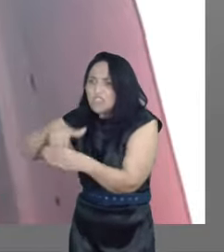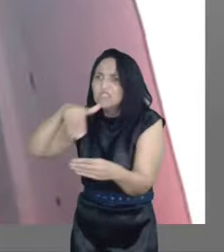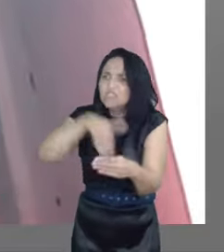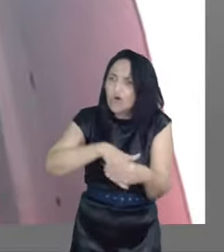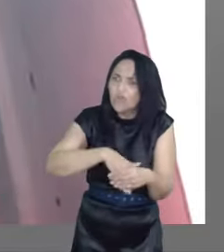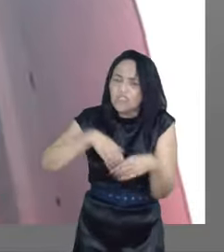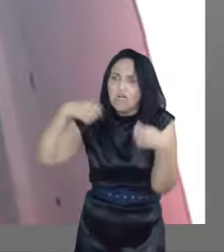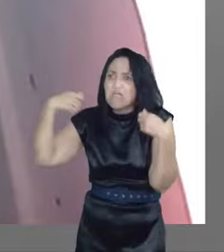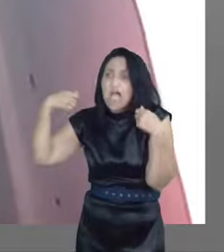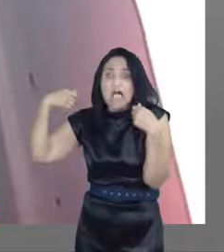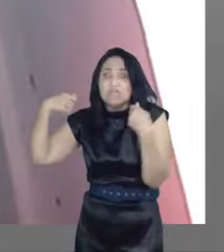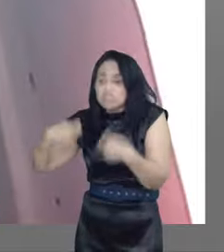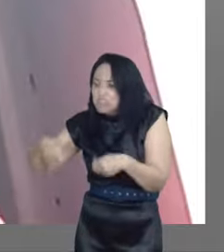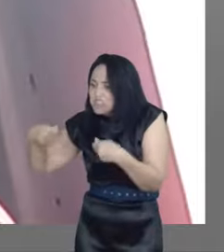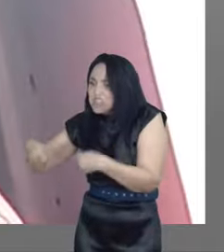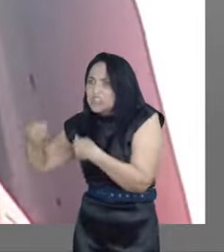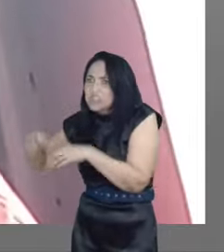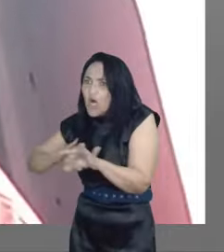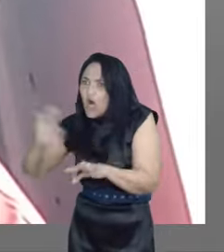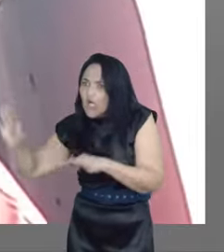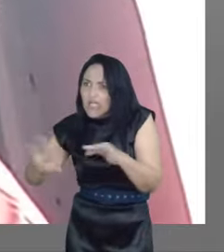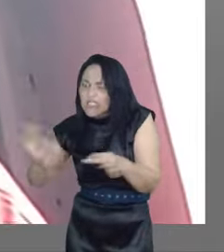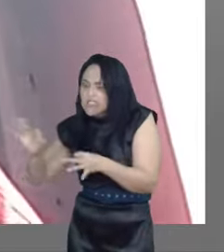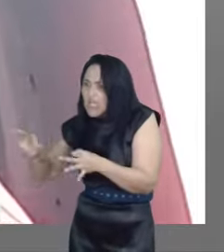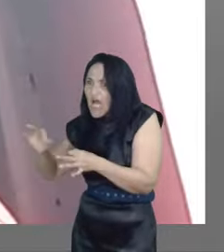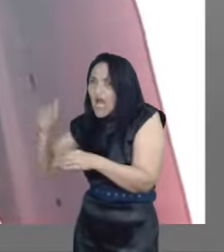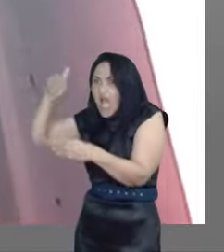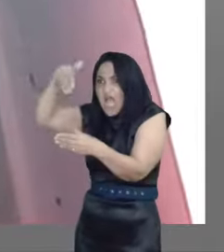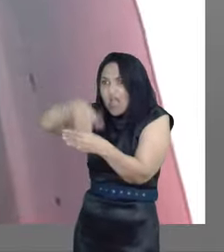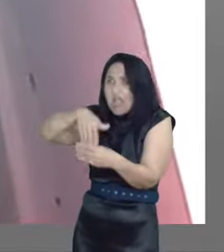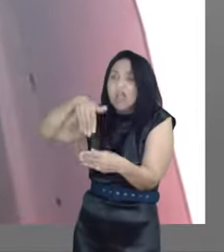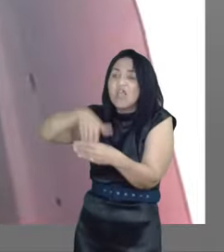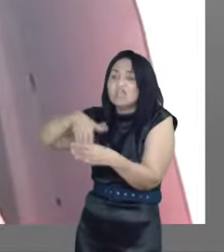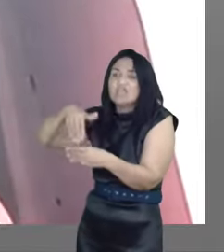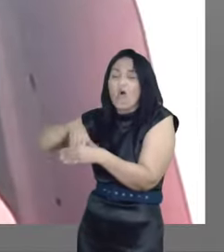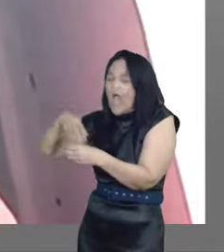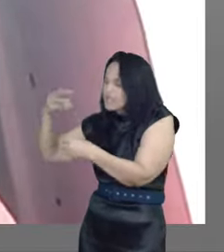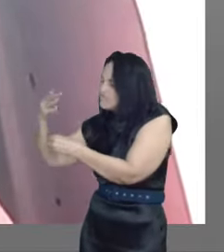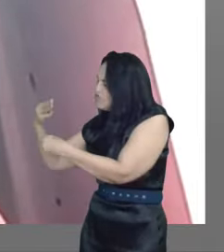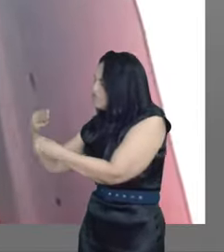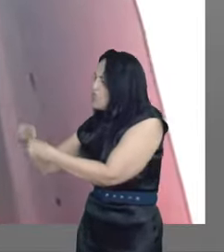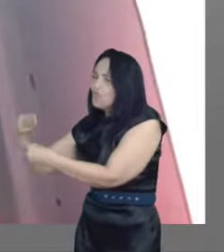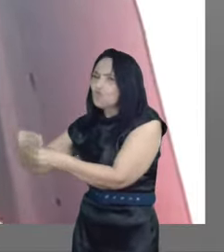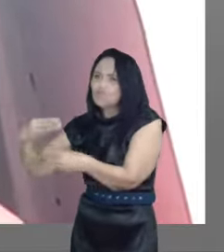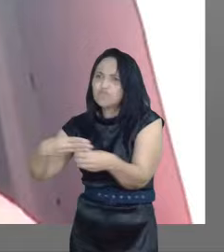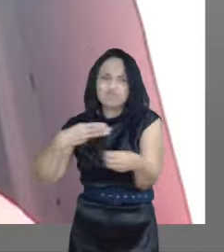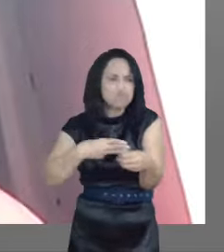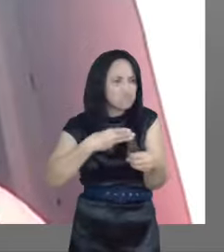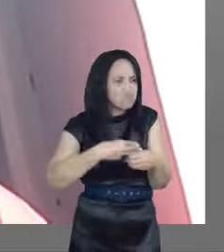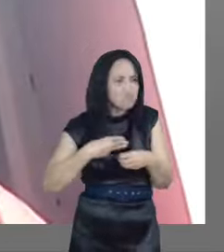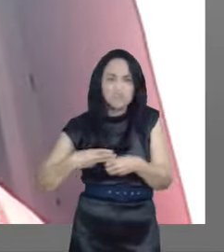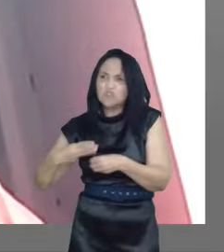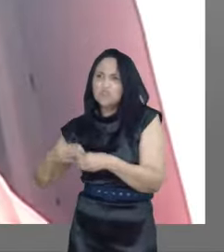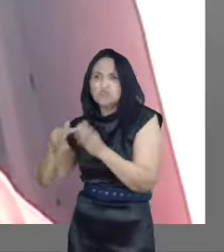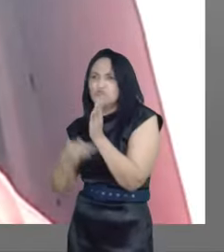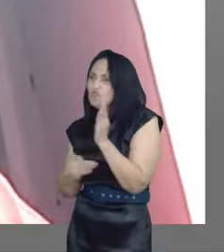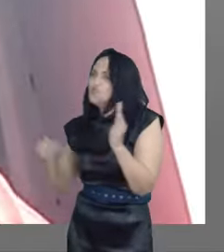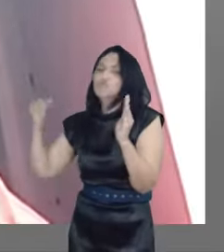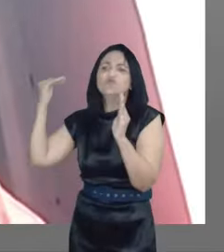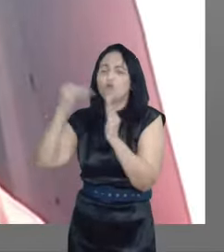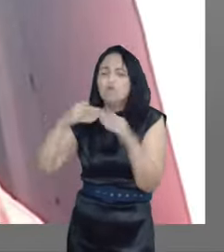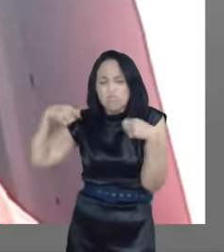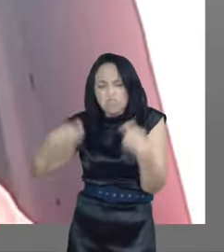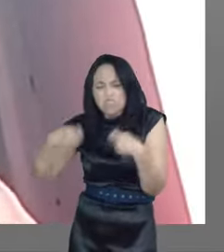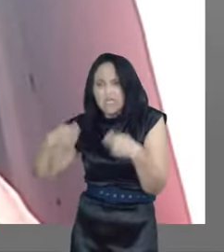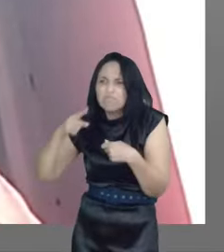nas capitais, as eleições se faz em todos os municípios. E aí a gente precisa de você.